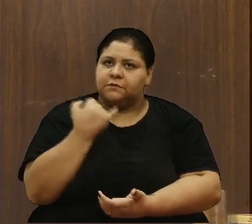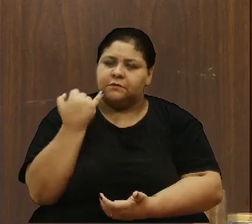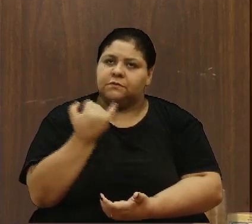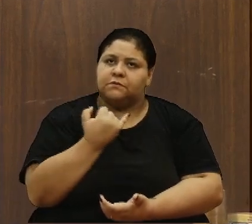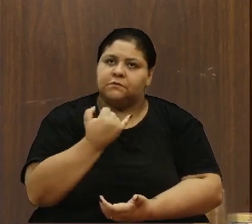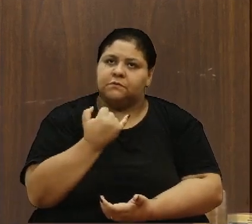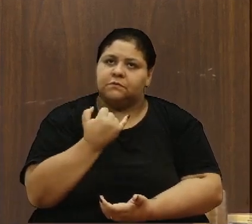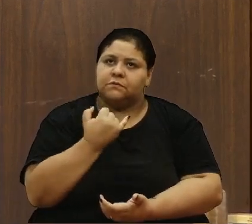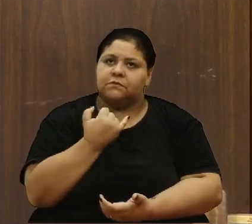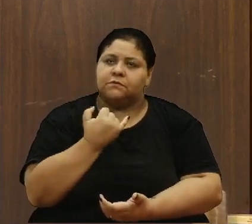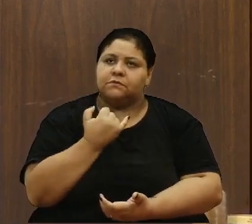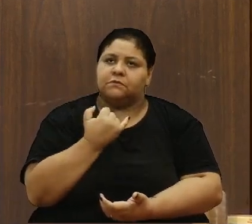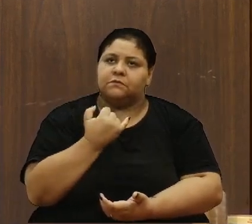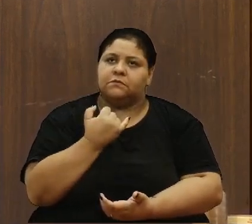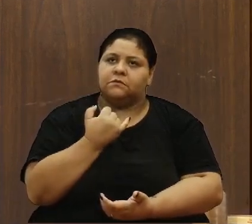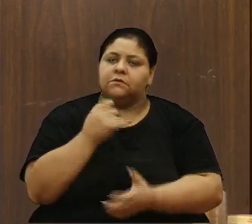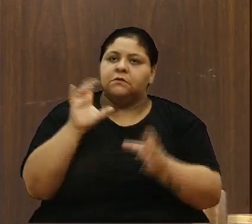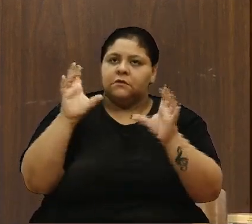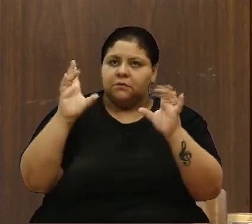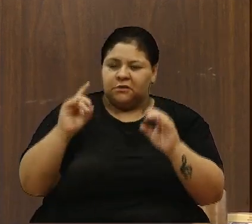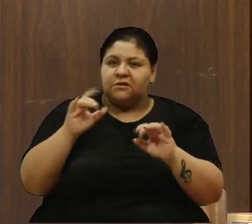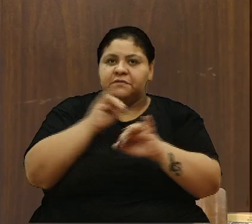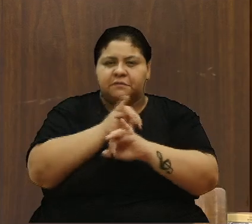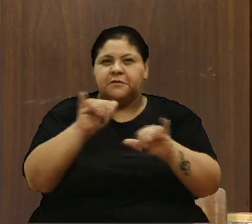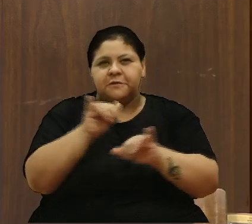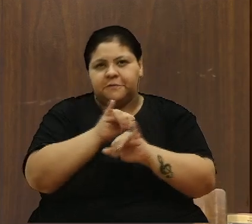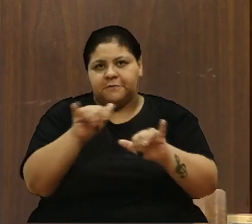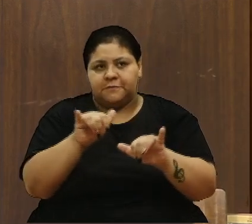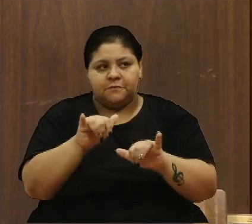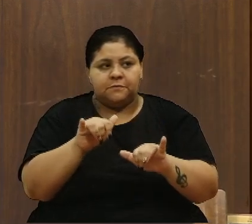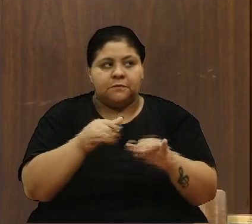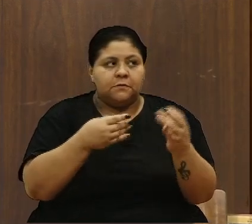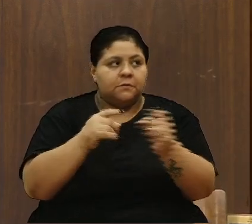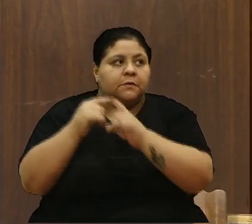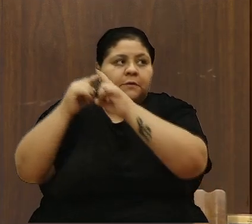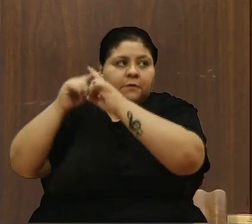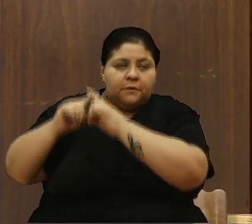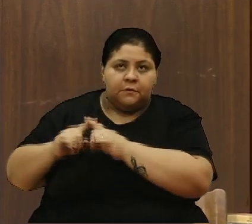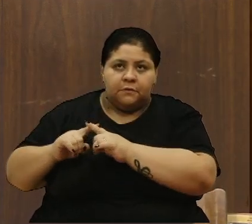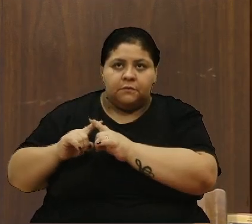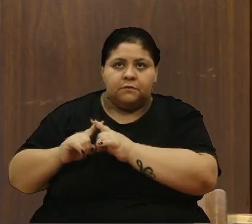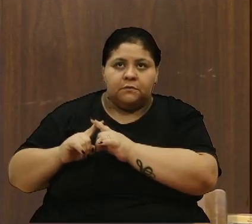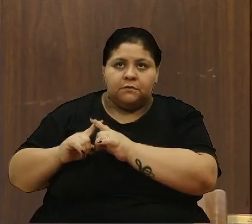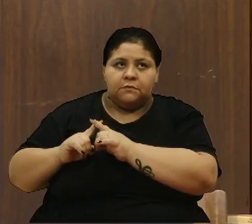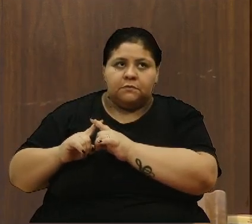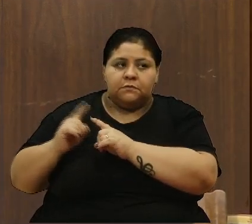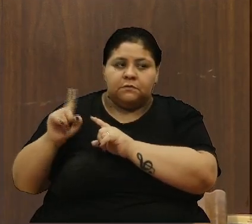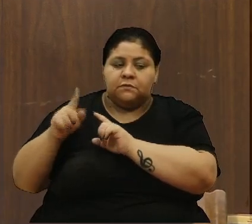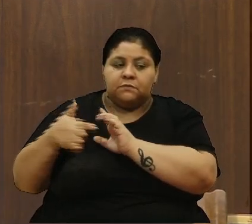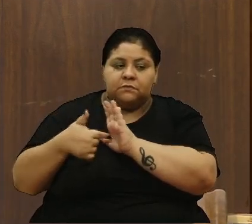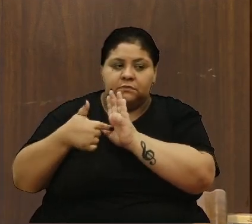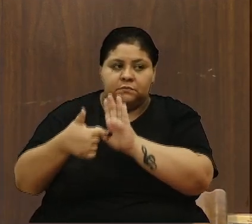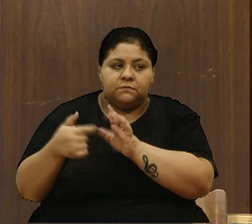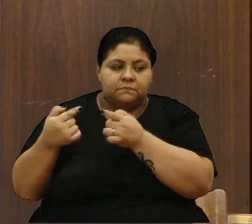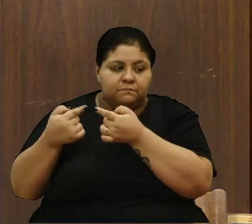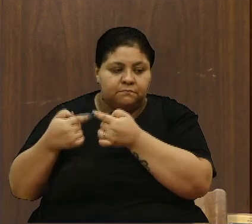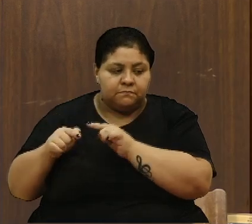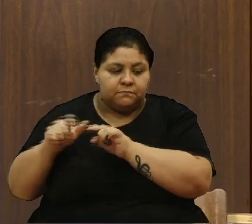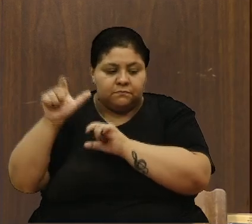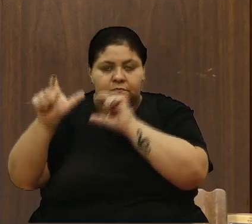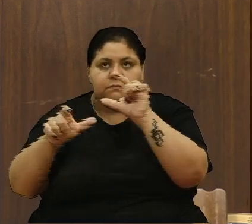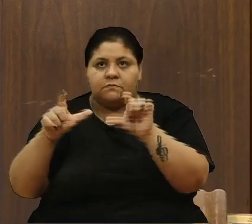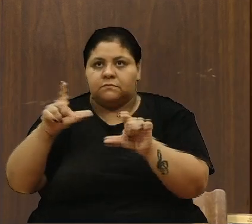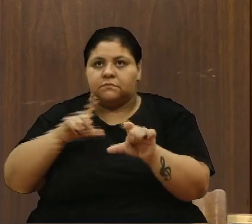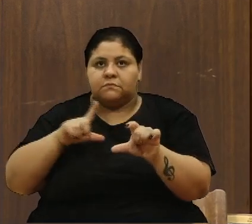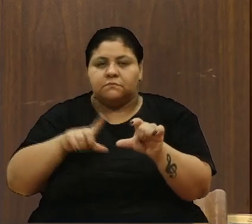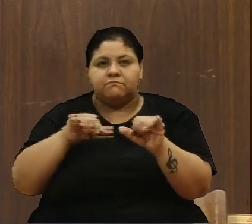importante, ó, no sentido, especialmente de informação, né? Muitas vezes Não parece, mas as pessoas não têm